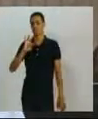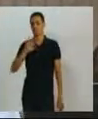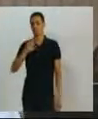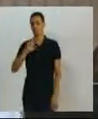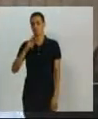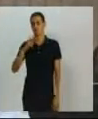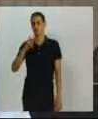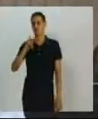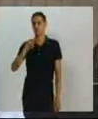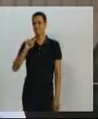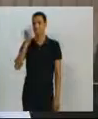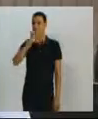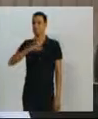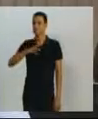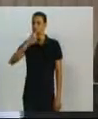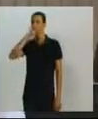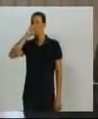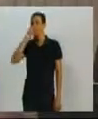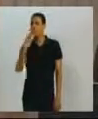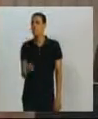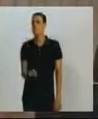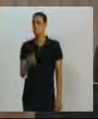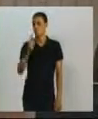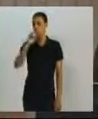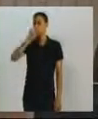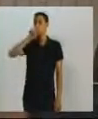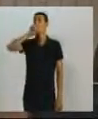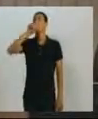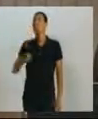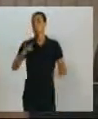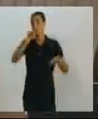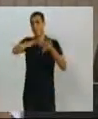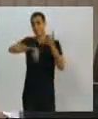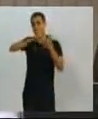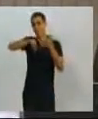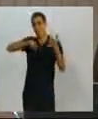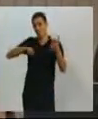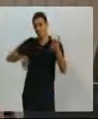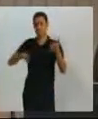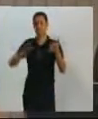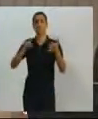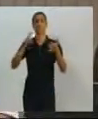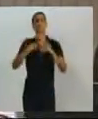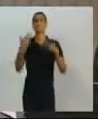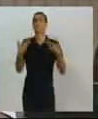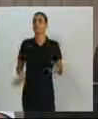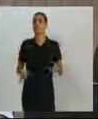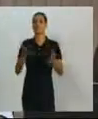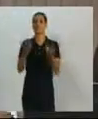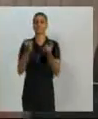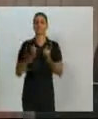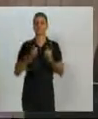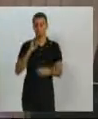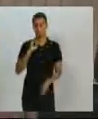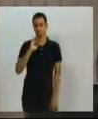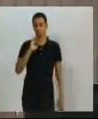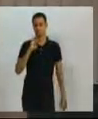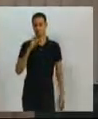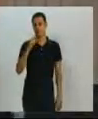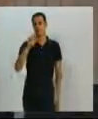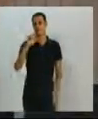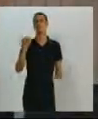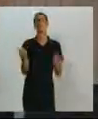de quase 5 mil assinaturas, lutando para que não fosse levado para as Itopavas esse